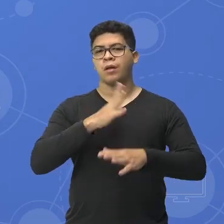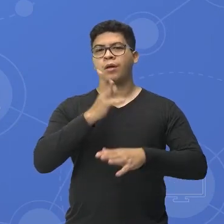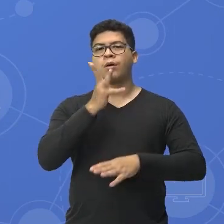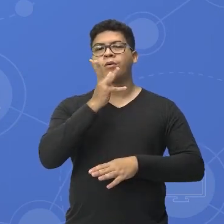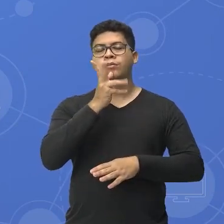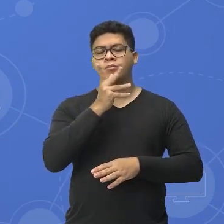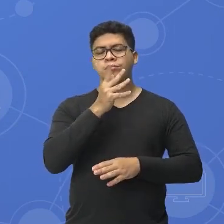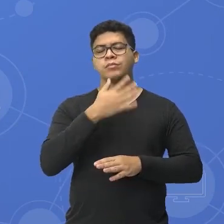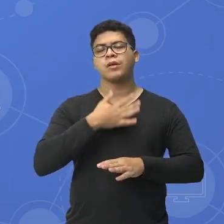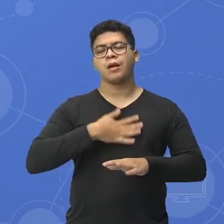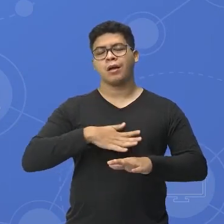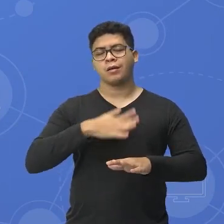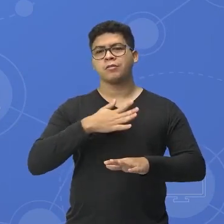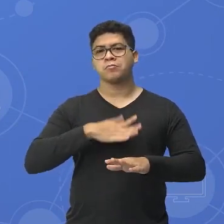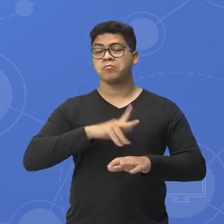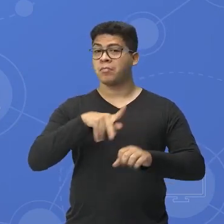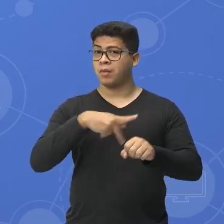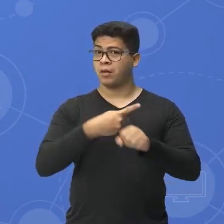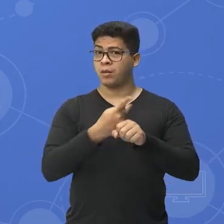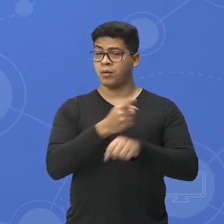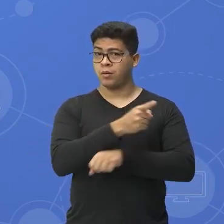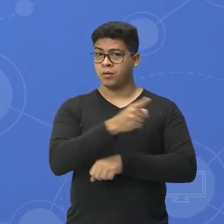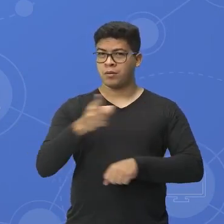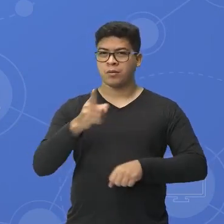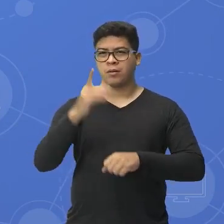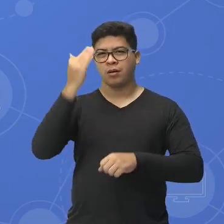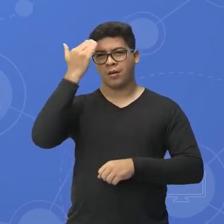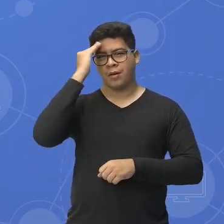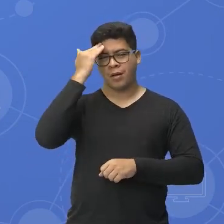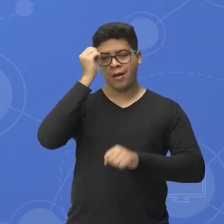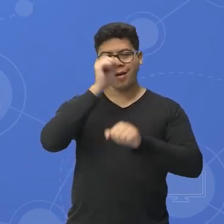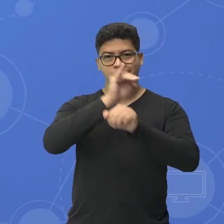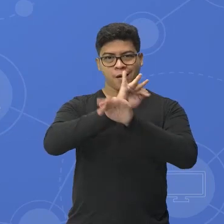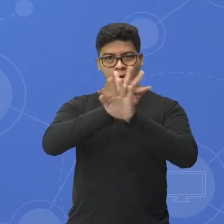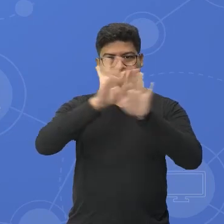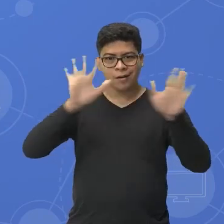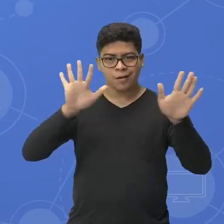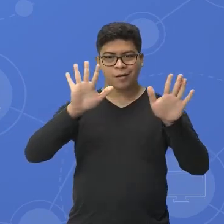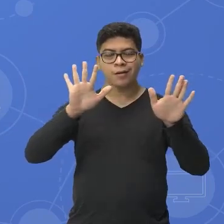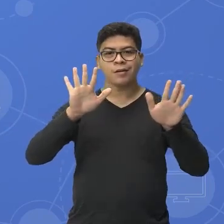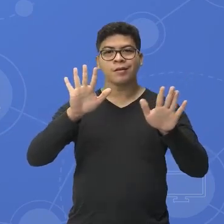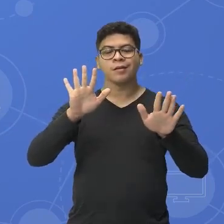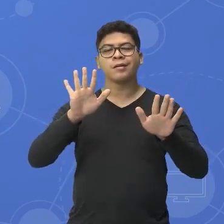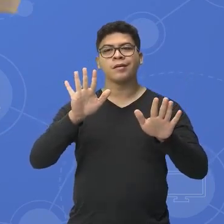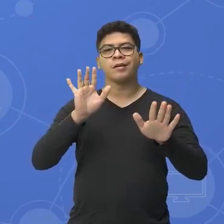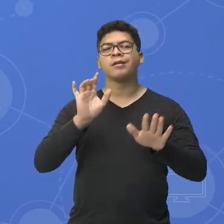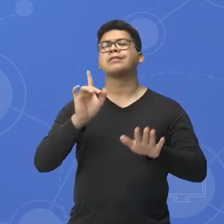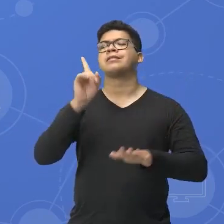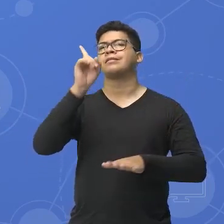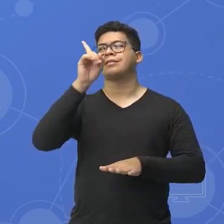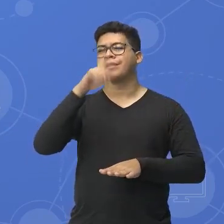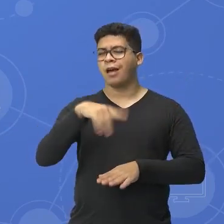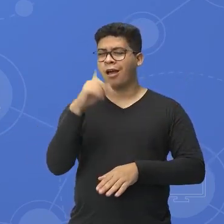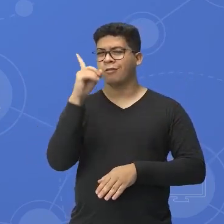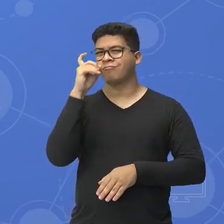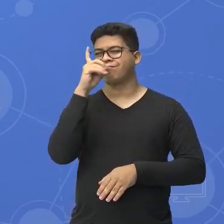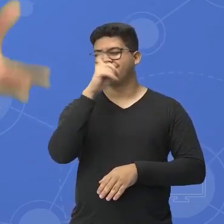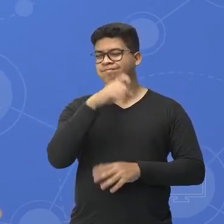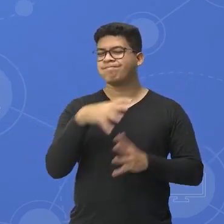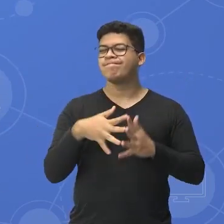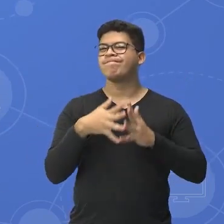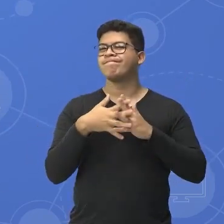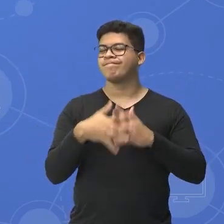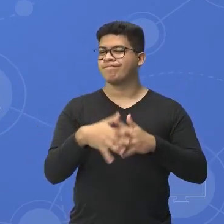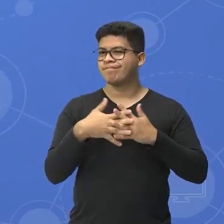cada uma delas. Espero que todos tenham compreendido um pouquinho a aula. Eu sei que é um pouco complicado,